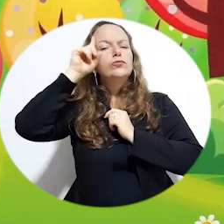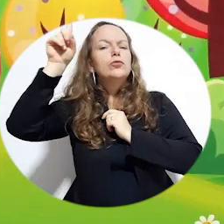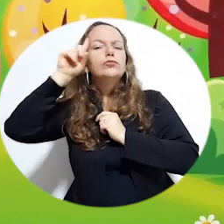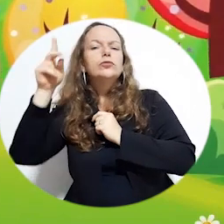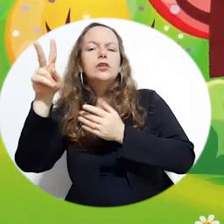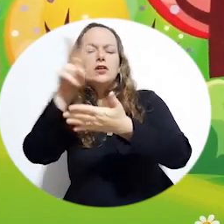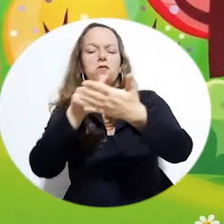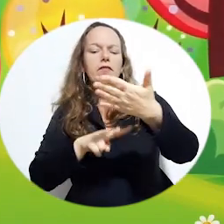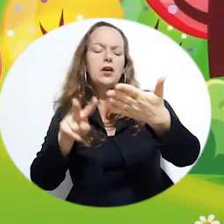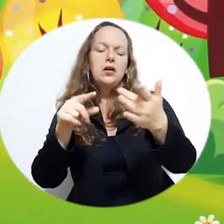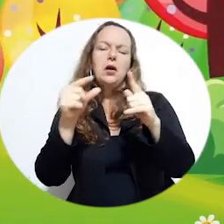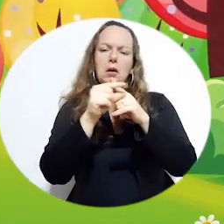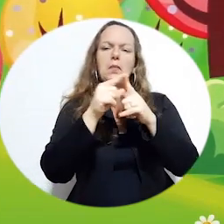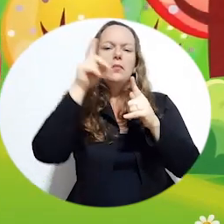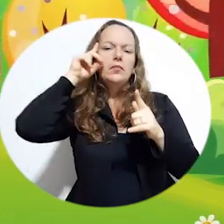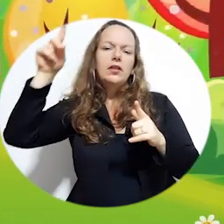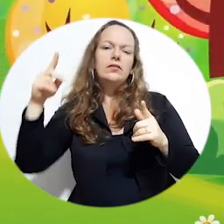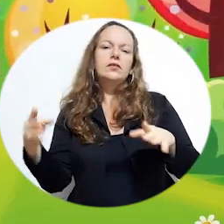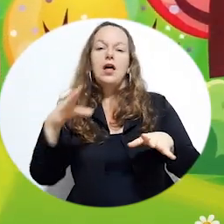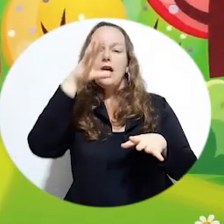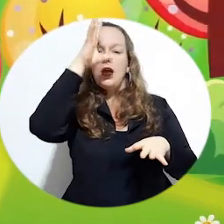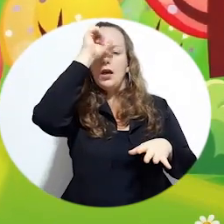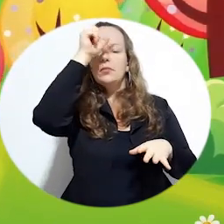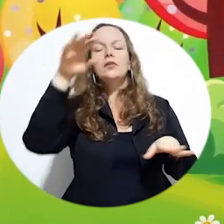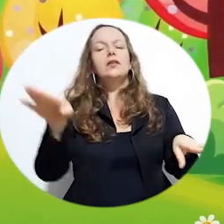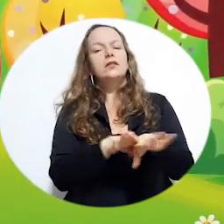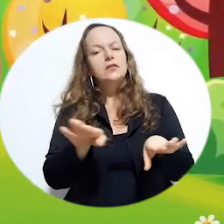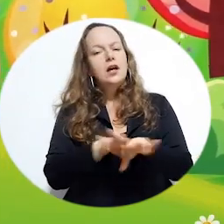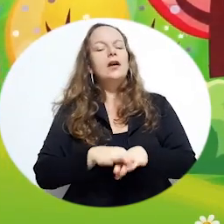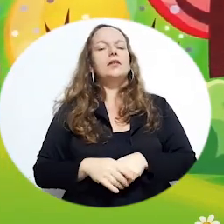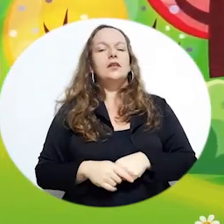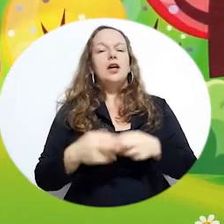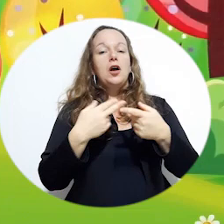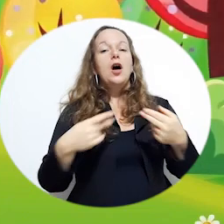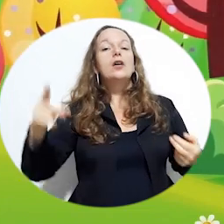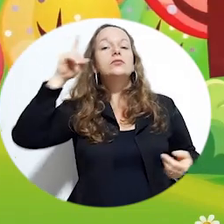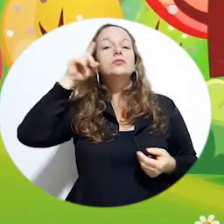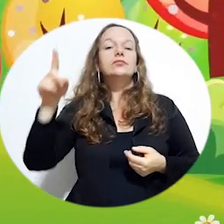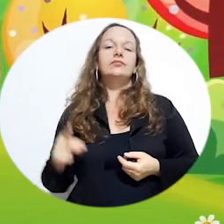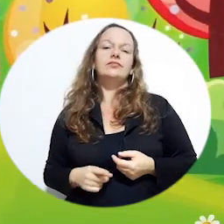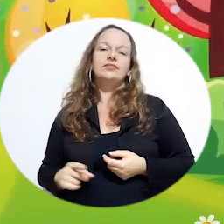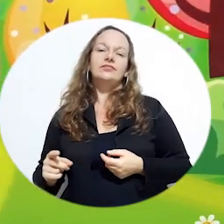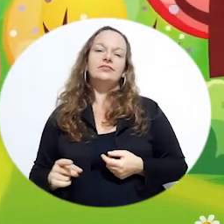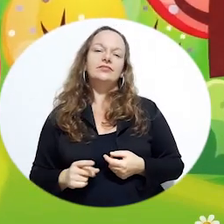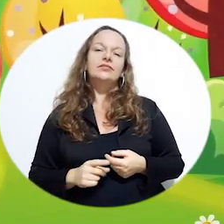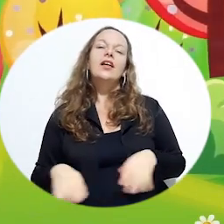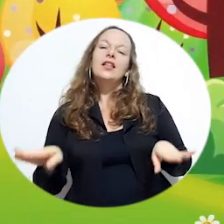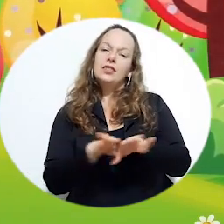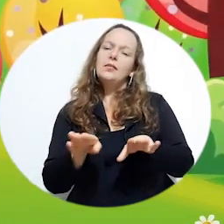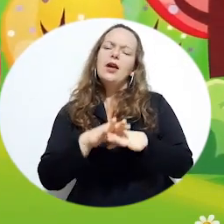a Bíblia e aprender todos os mistérios que existem nela. E assim, em todas